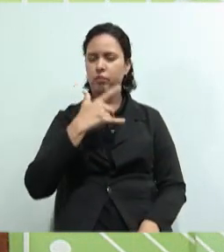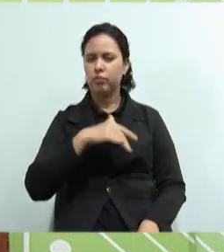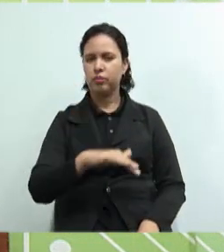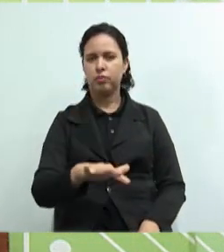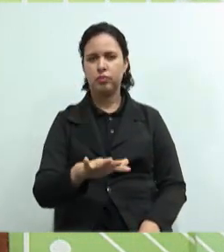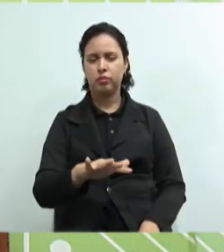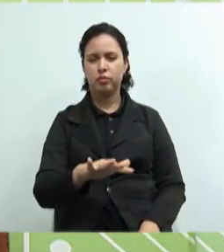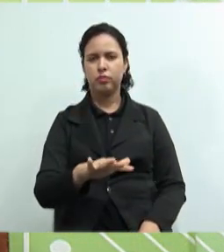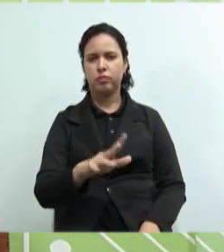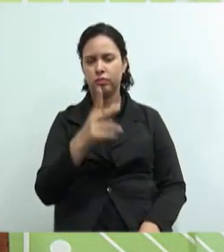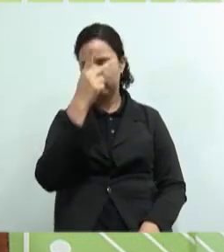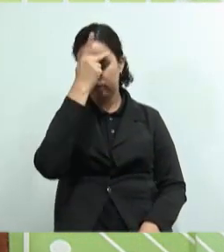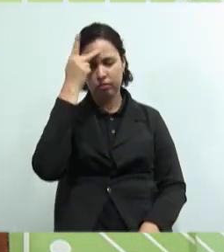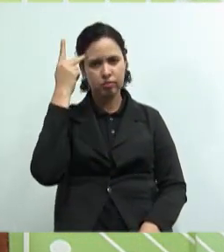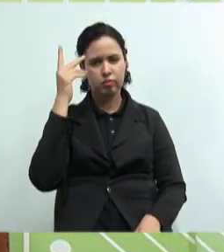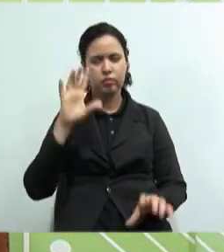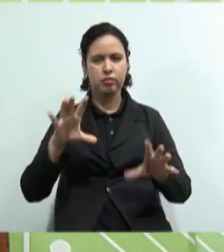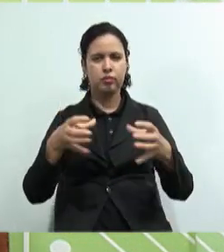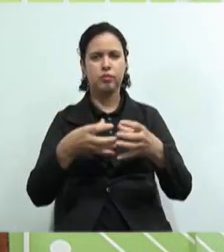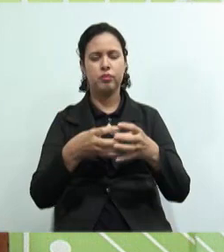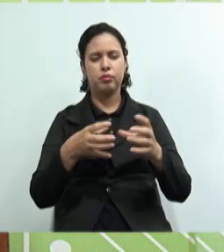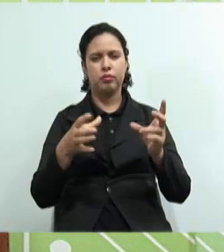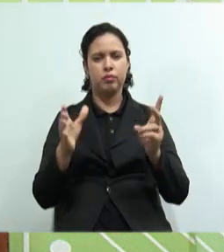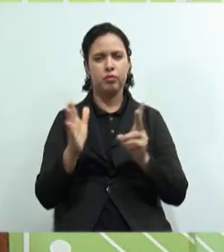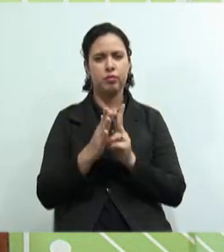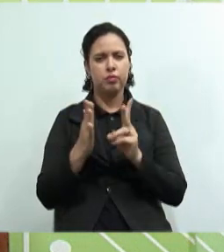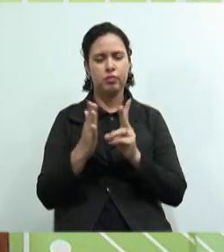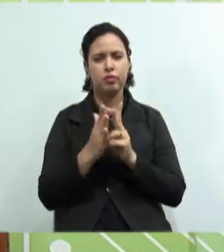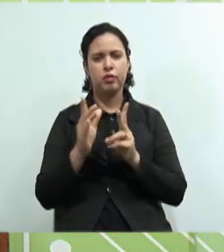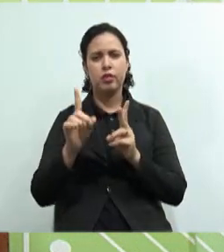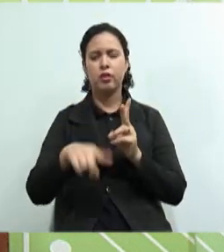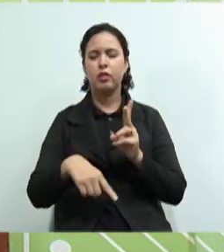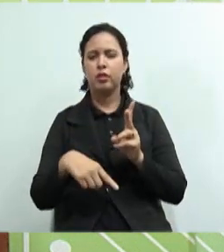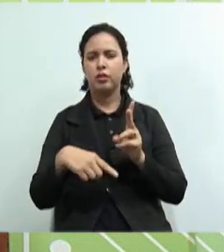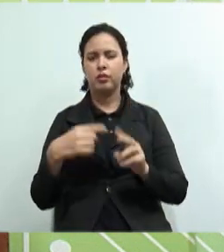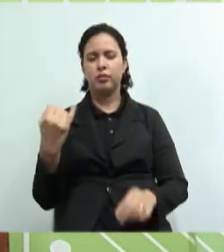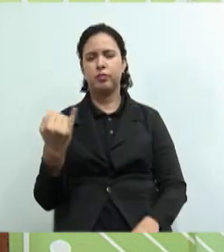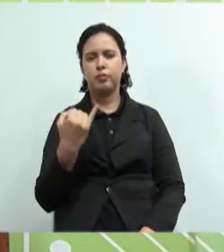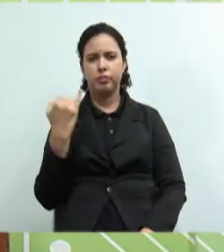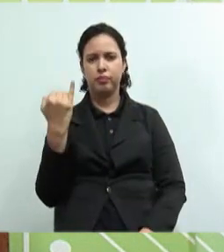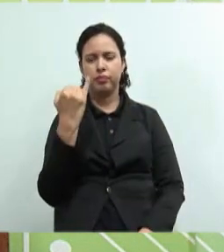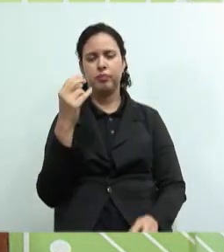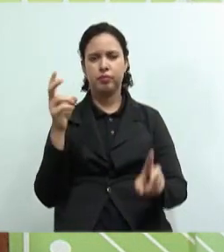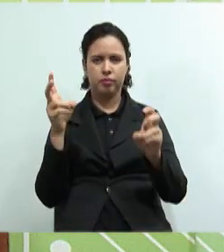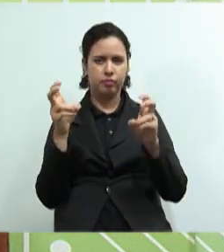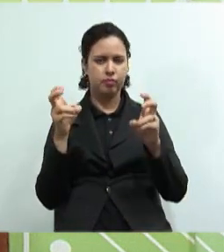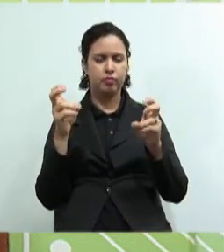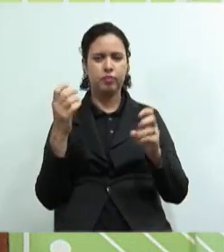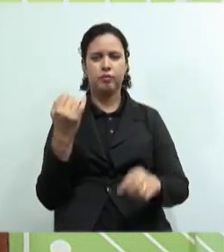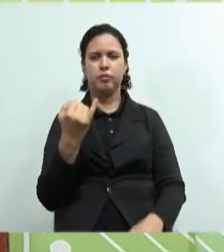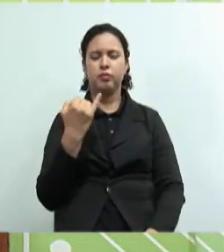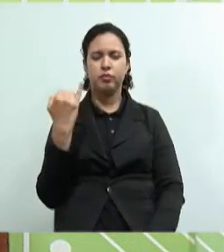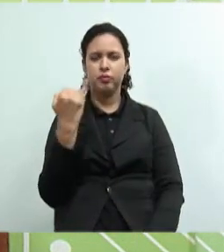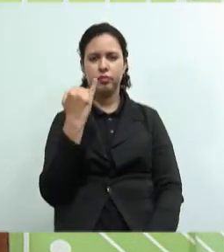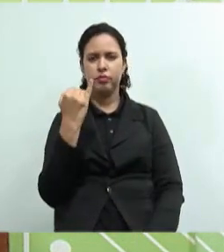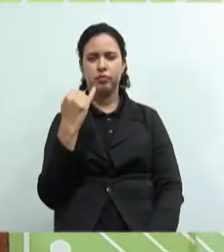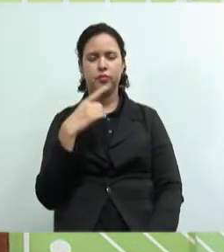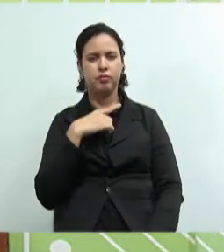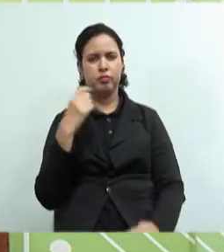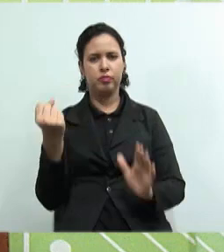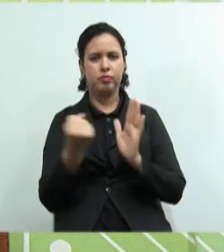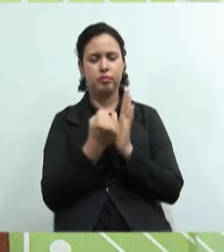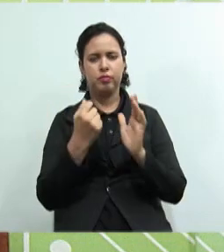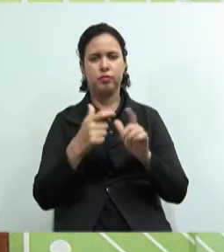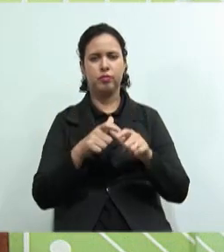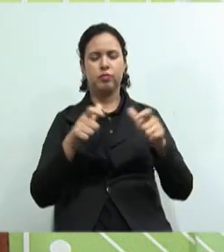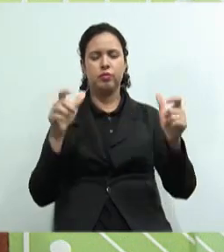dos povos indígenas, a gente vê que essas são questões que são válidas e que têm uma tendência de ter um impacto ainda maior